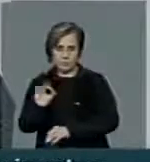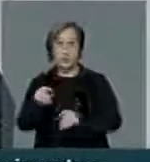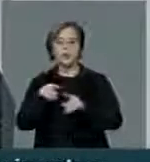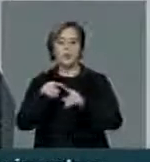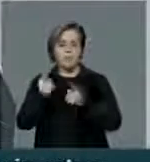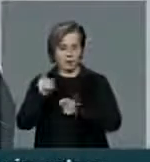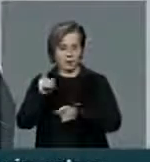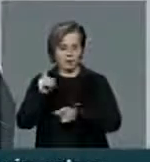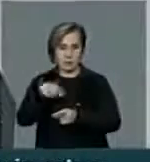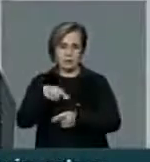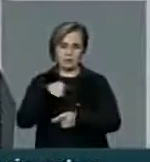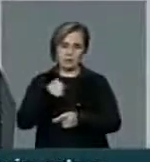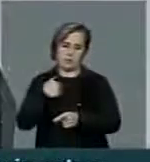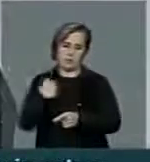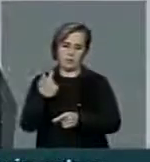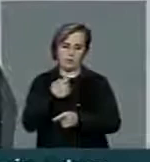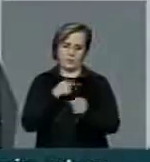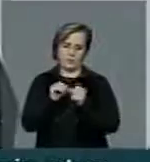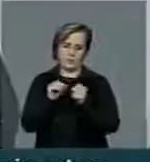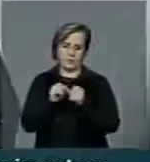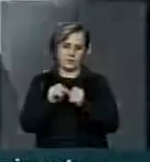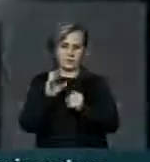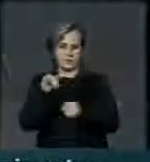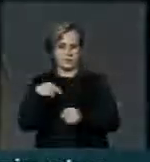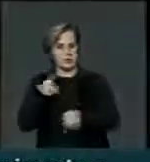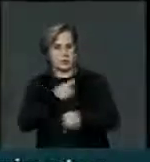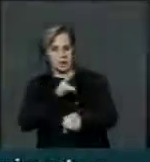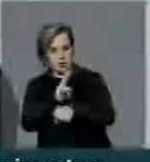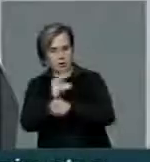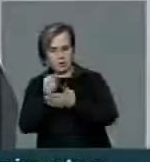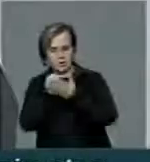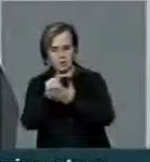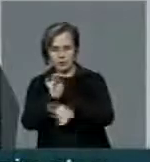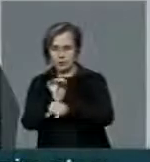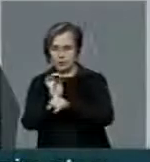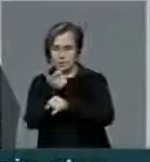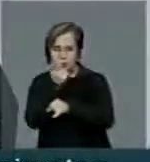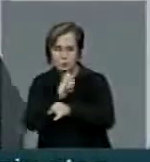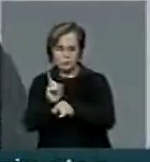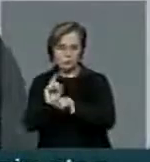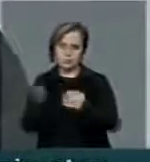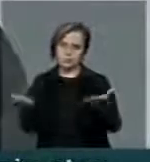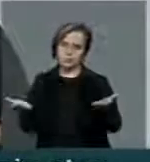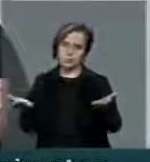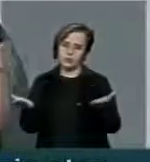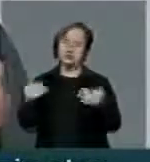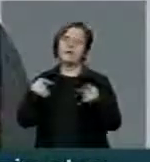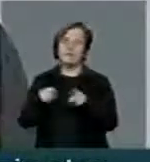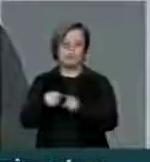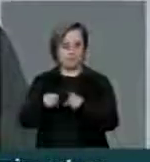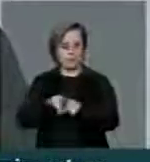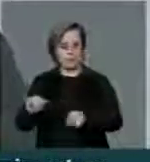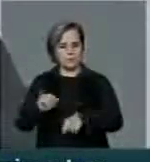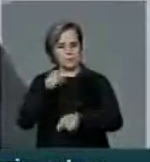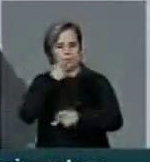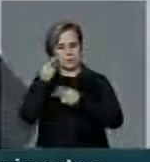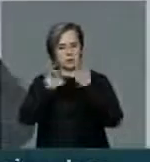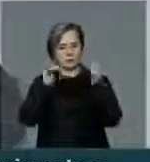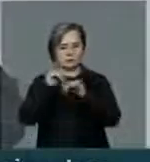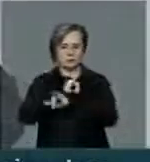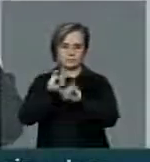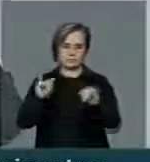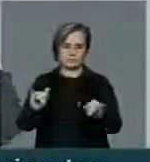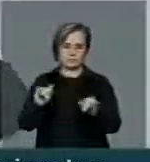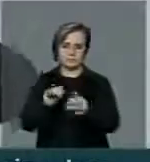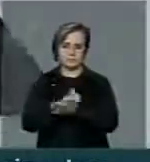SICAR é a nossa competência. Senão nós não temos como apoiar os estados a fazerem isso. Também é importante ressaltar,